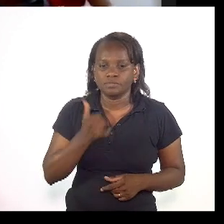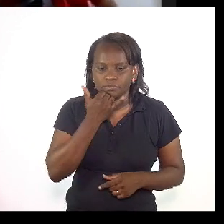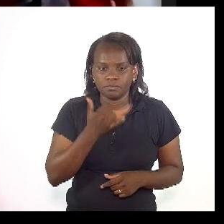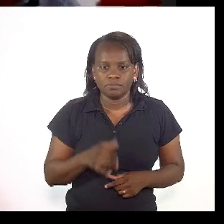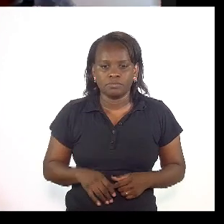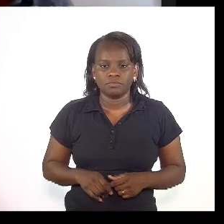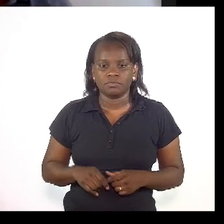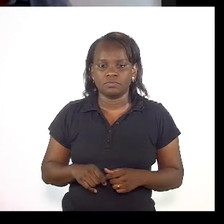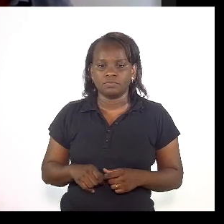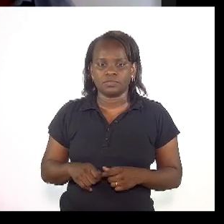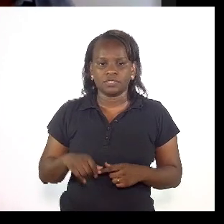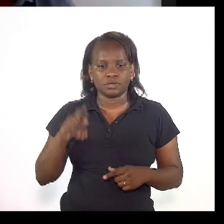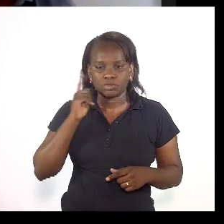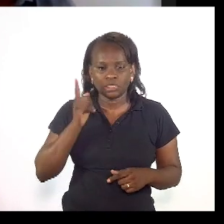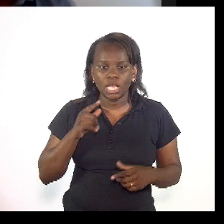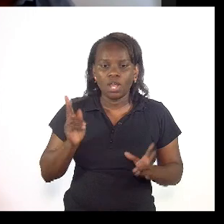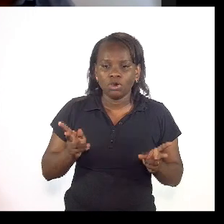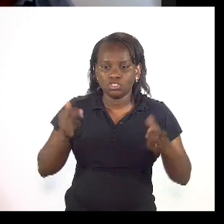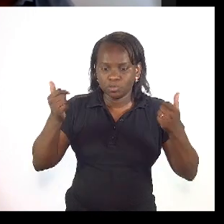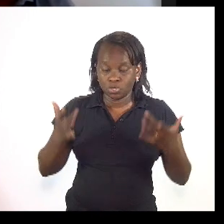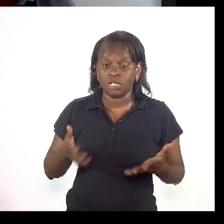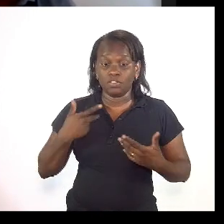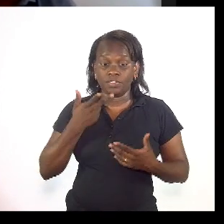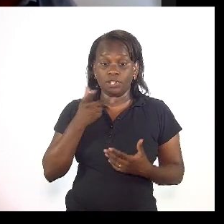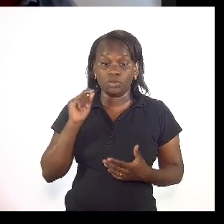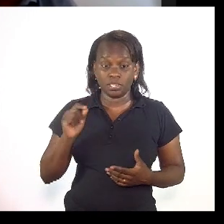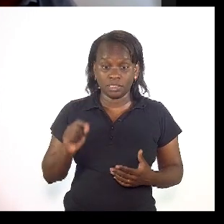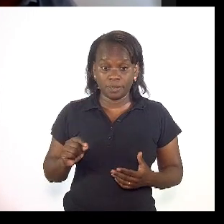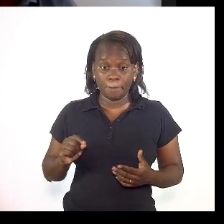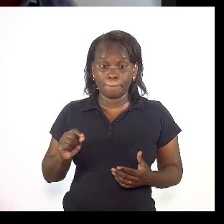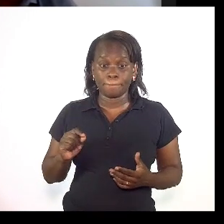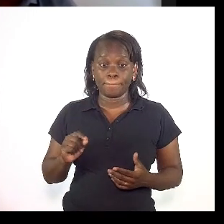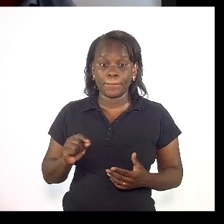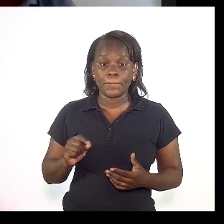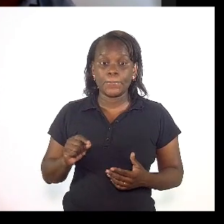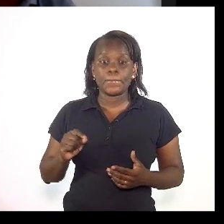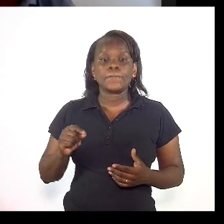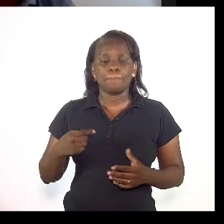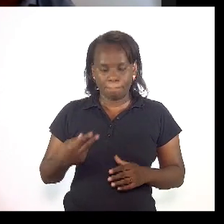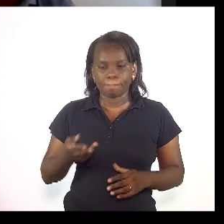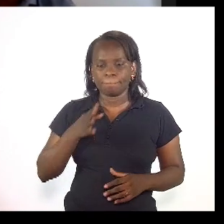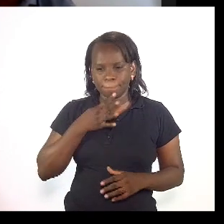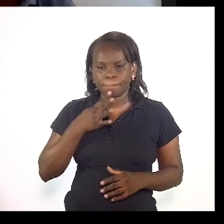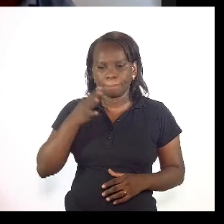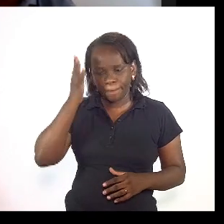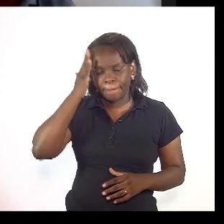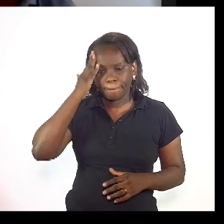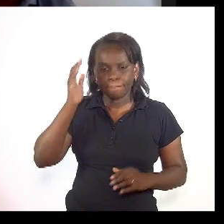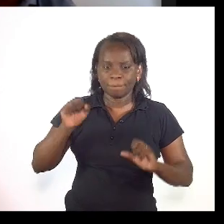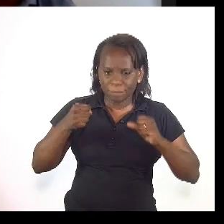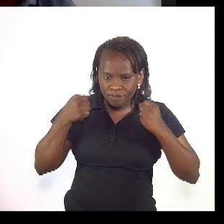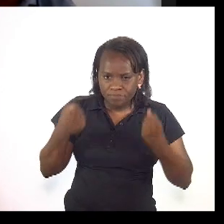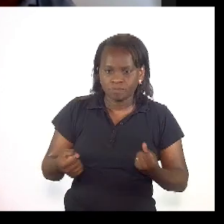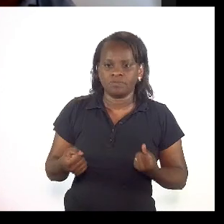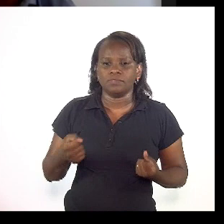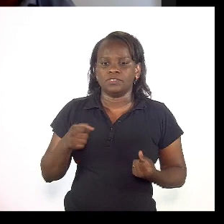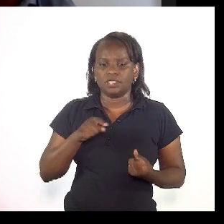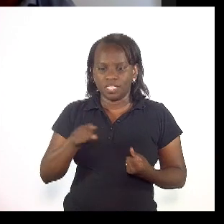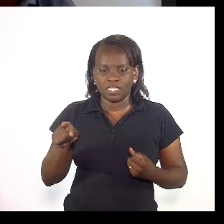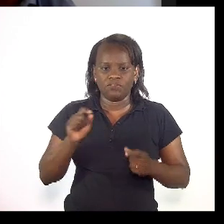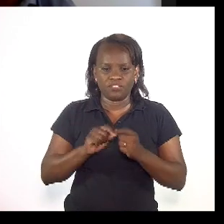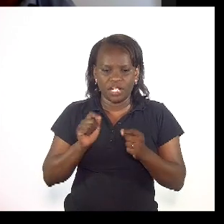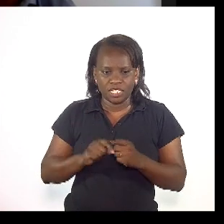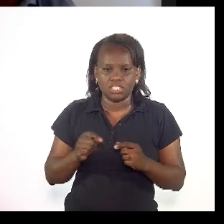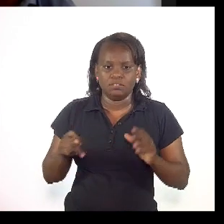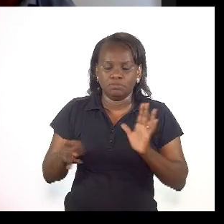Desculpe, não sei até onde me ouviram, mas eu estava dizendo que reconhecia esforços efetuados